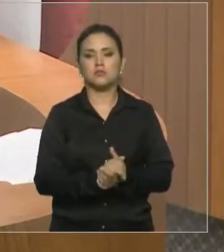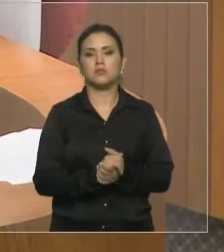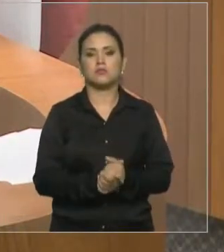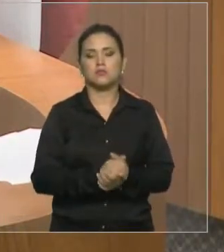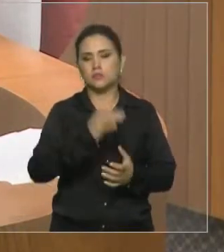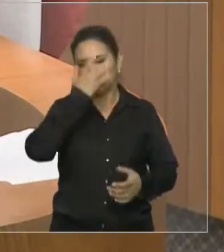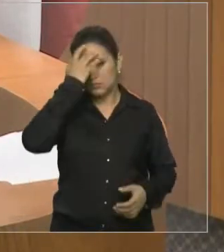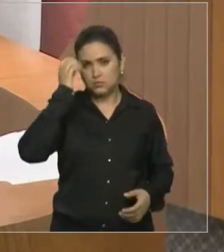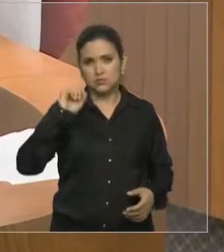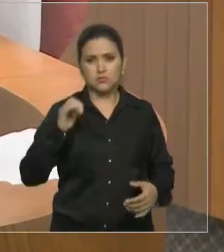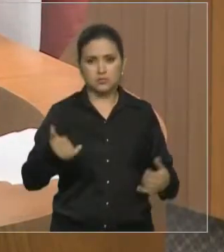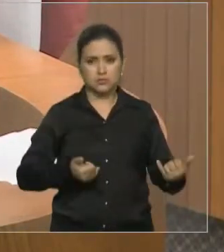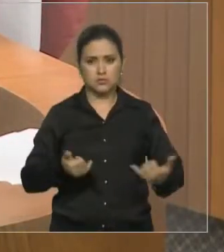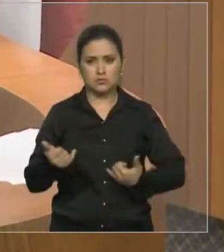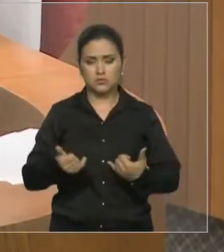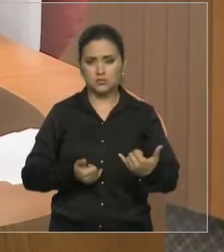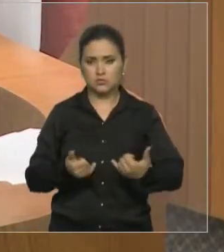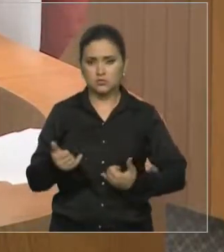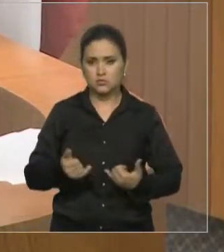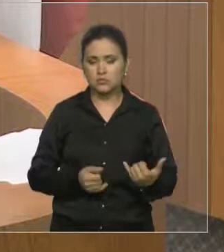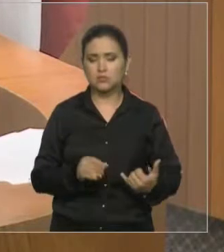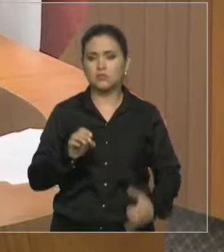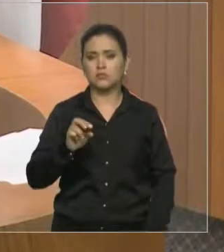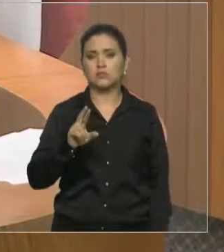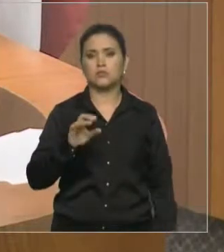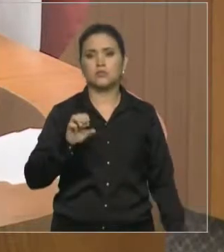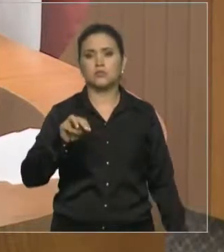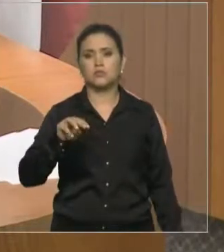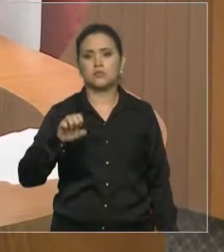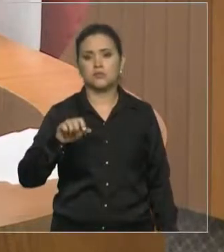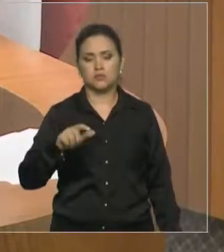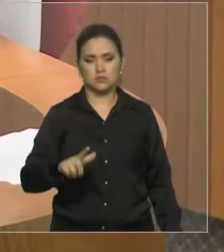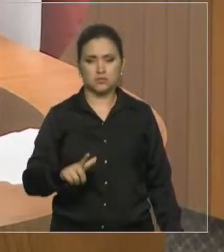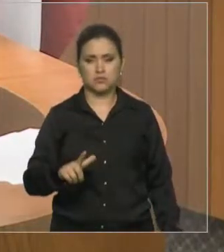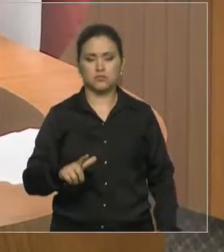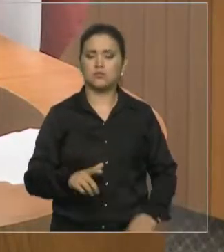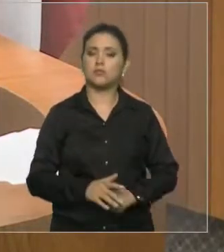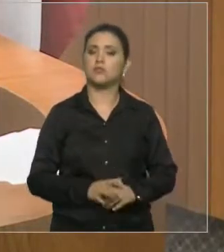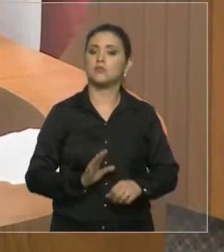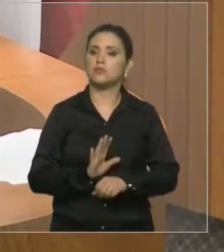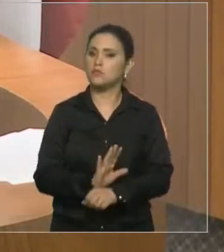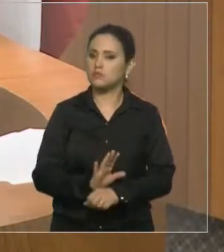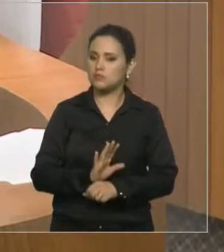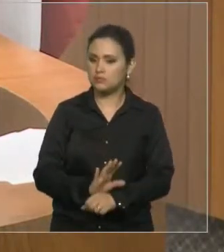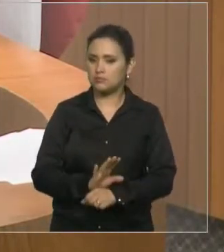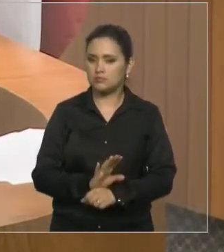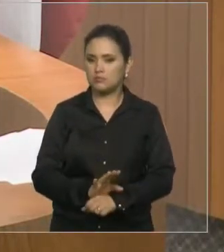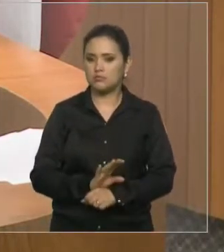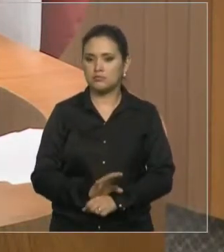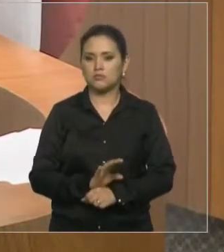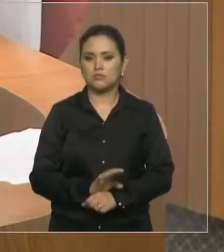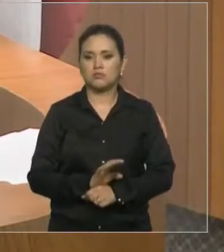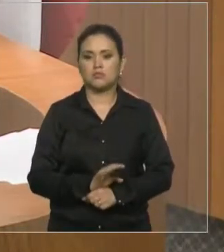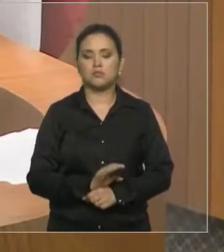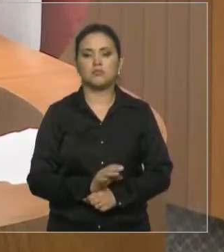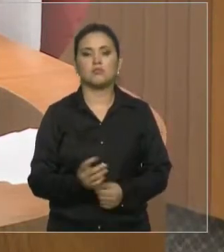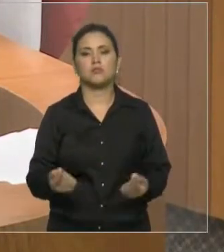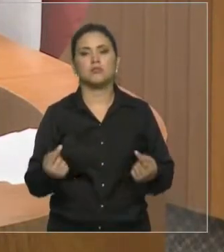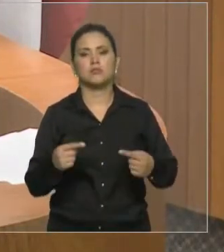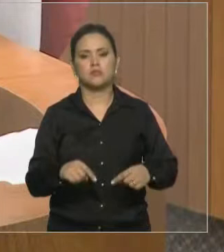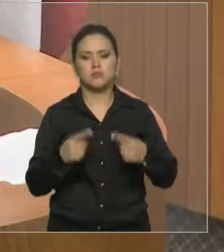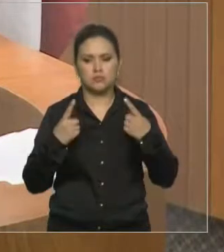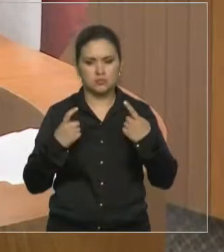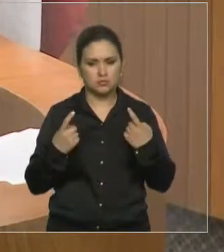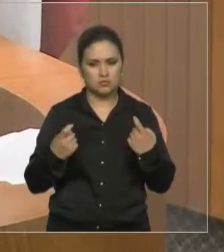criminais a prestar aos órgãos de segurança pública e isso vai auxiliar muito na questão do combate ao crime